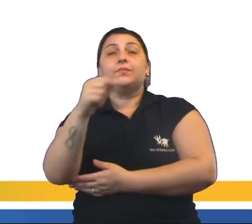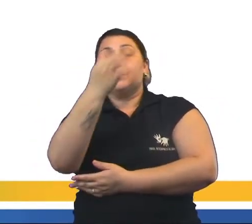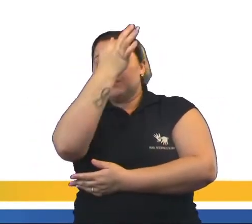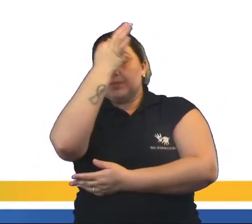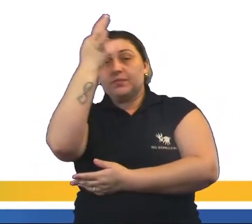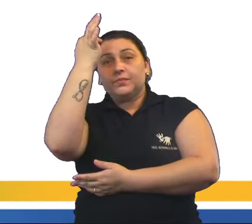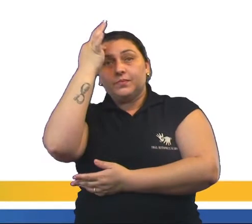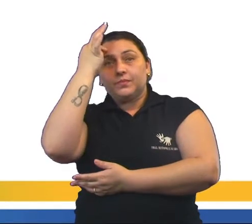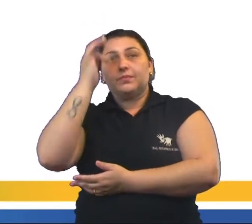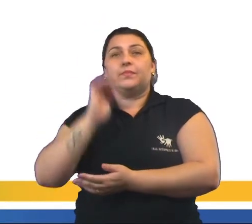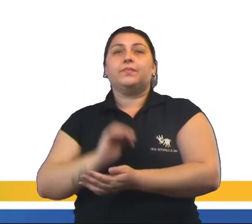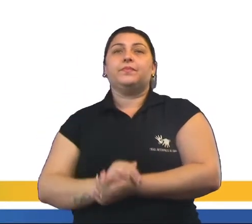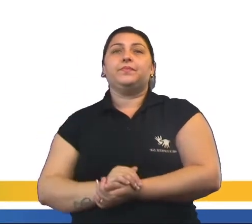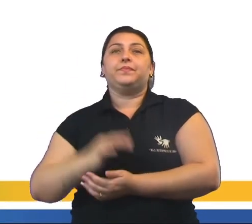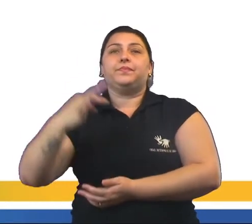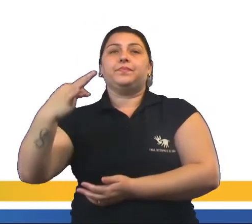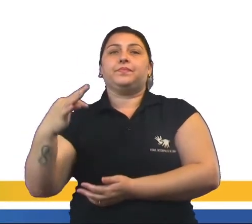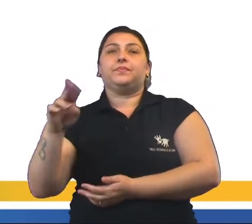que temos é o